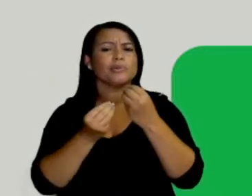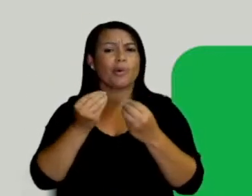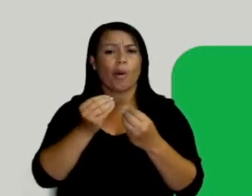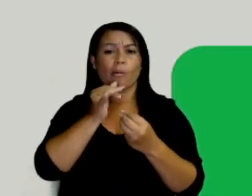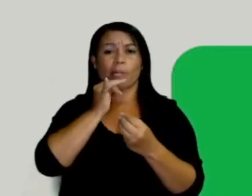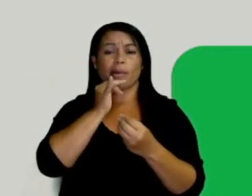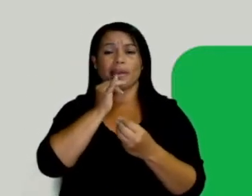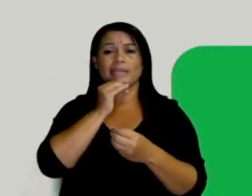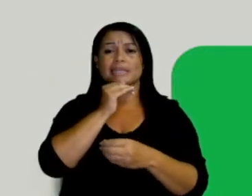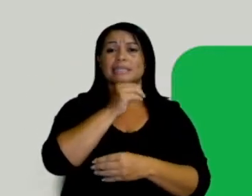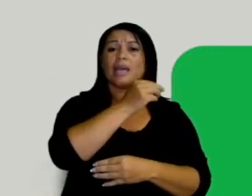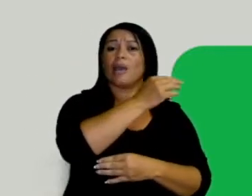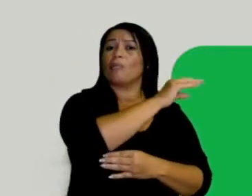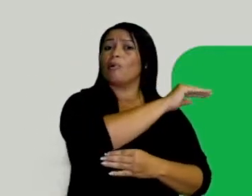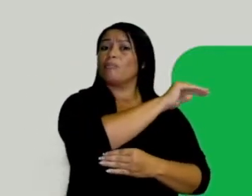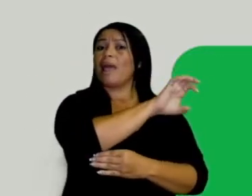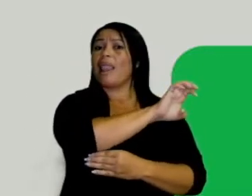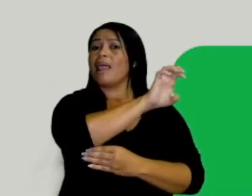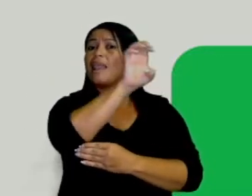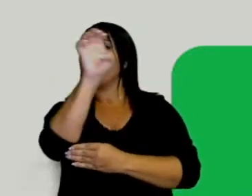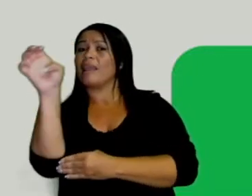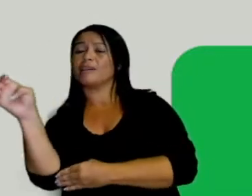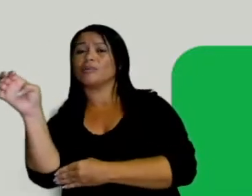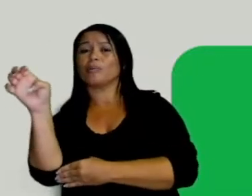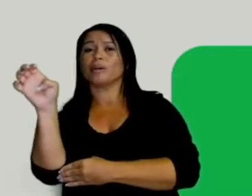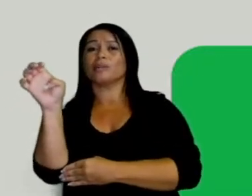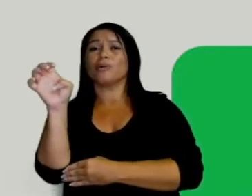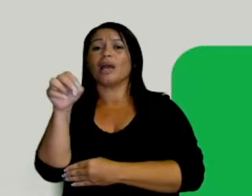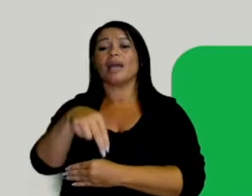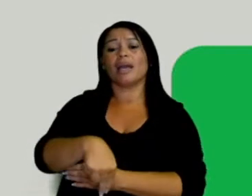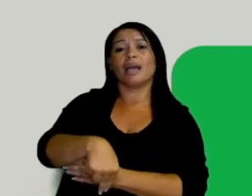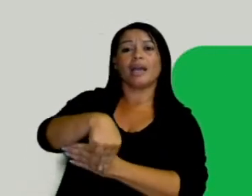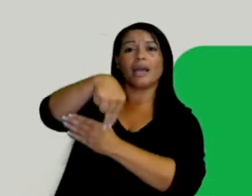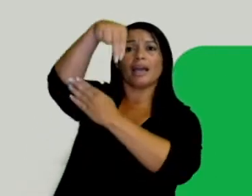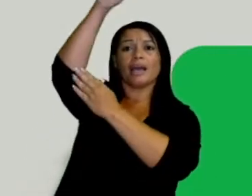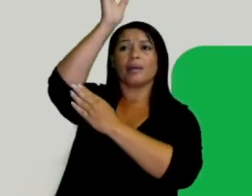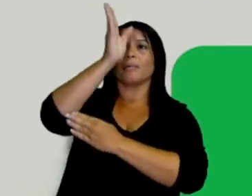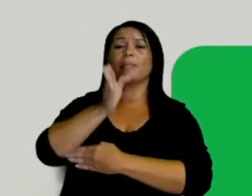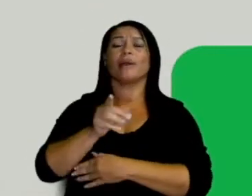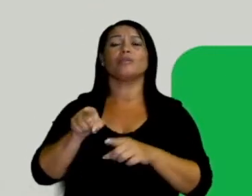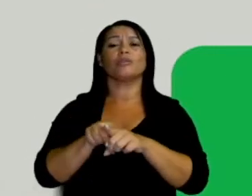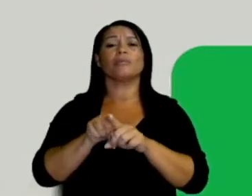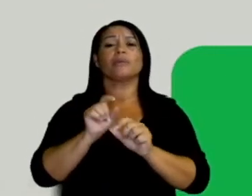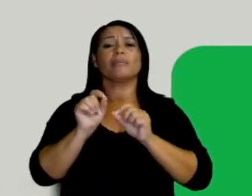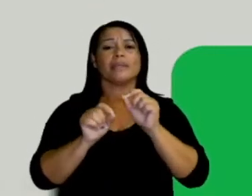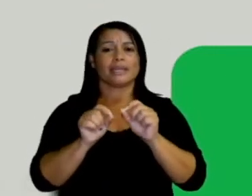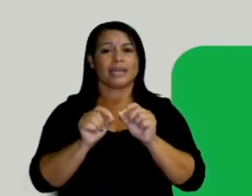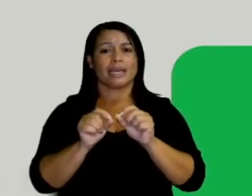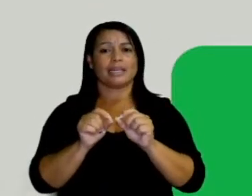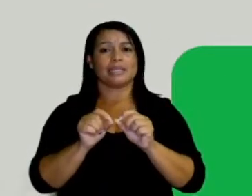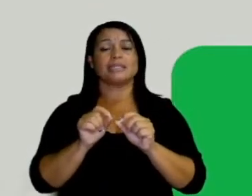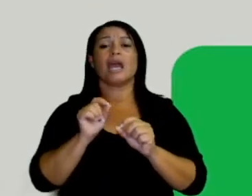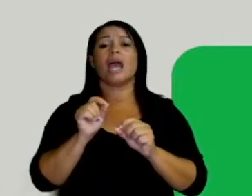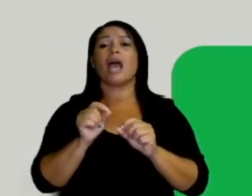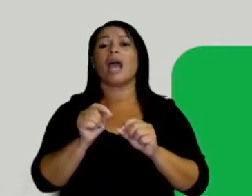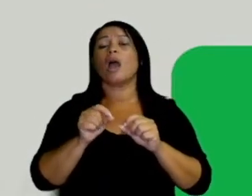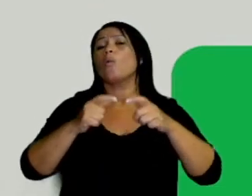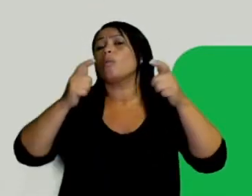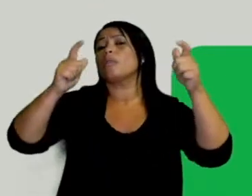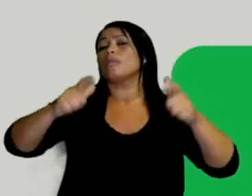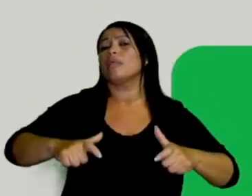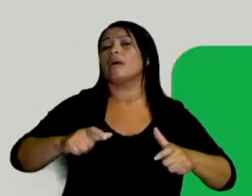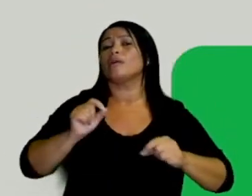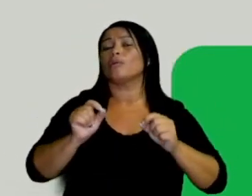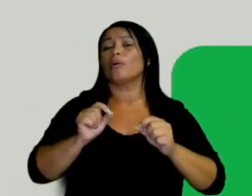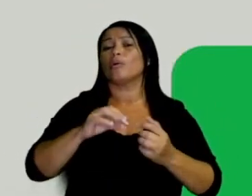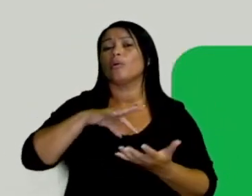é cortado ao norte pela linha do Equador e também cortado pelo Trópico de Câncer. E aí, o seu território, ele vai estar em